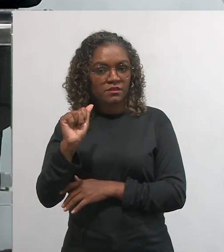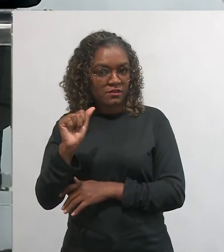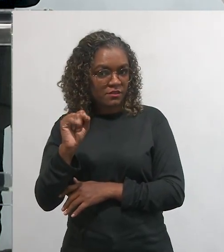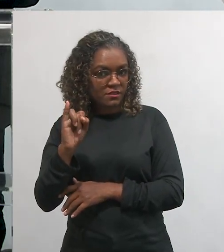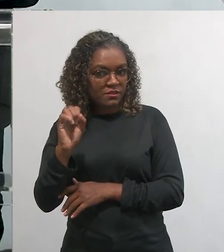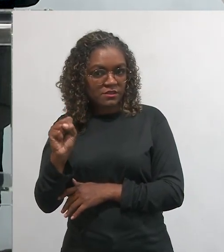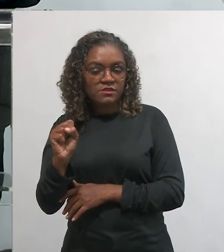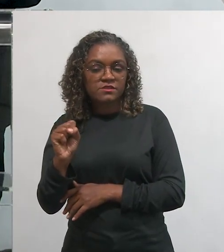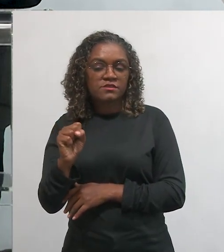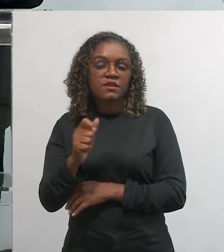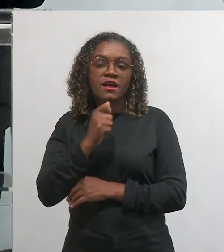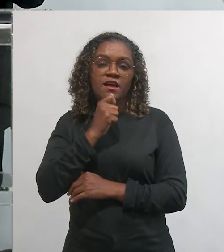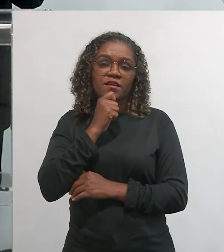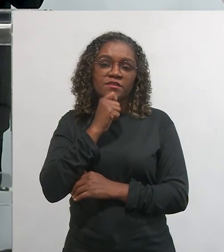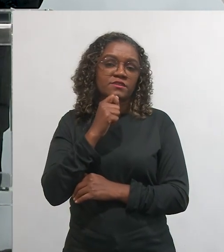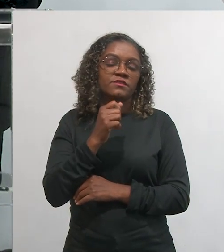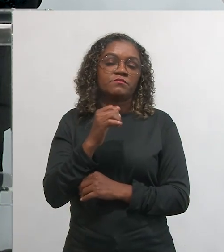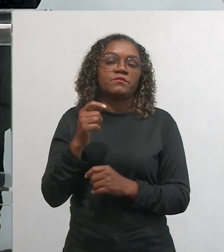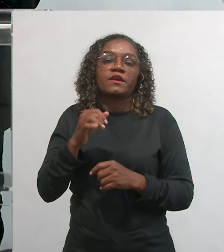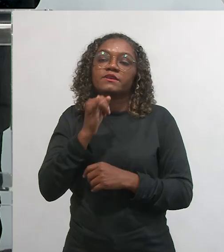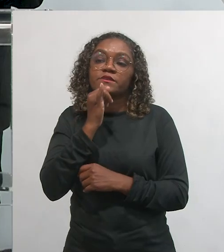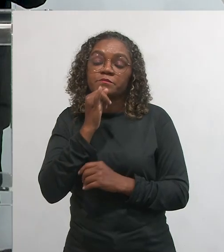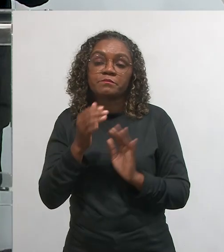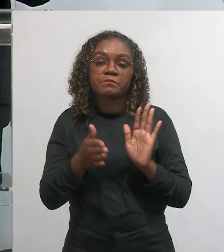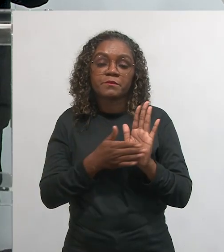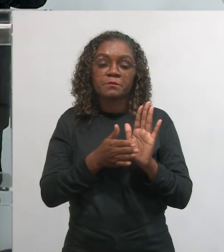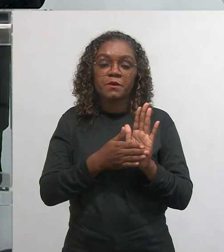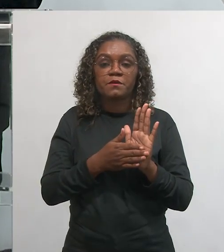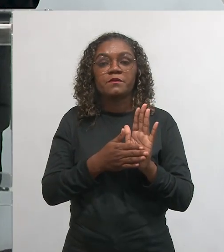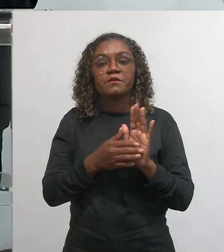né, que poderíamos propor uma sociedade